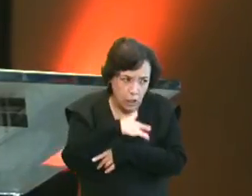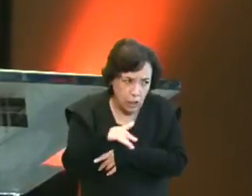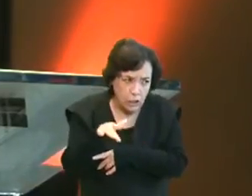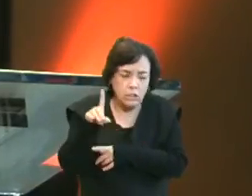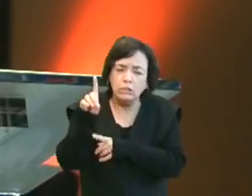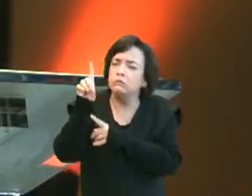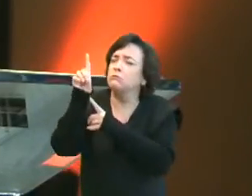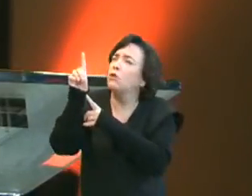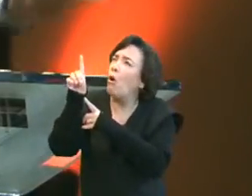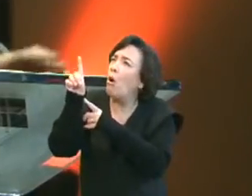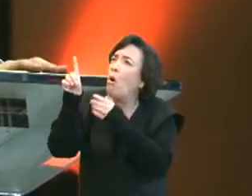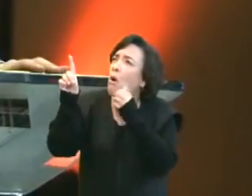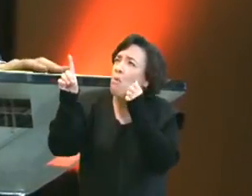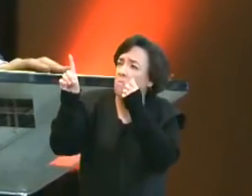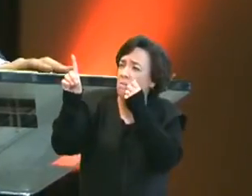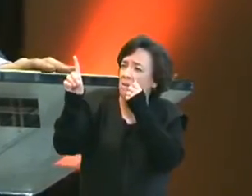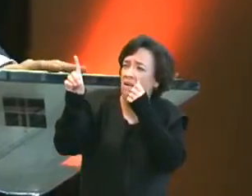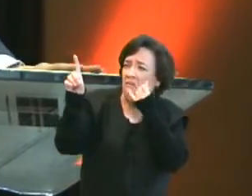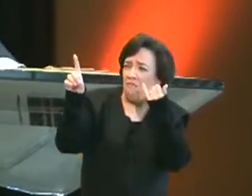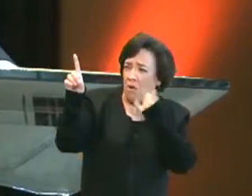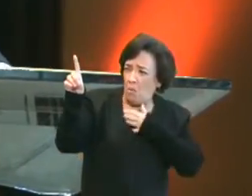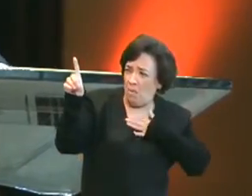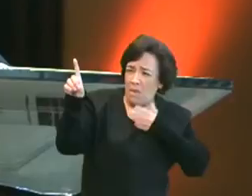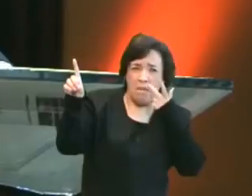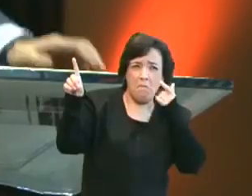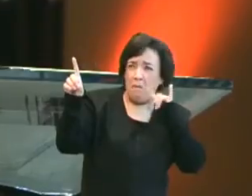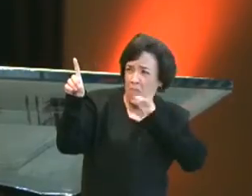se o que a minha mãe disse é verdade,